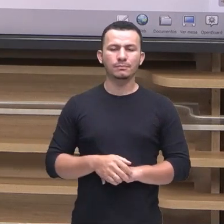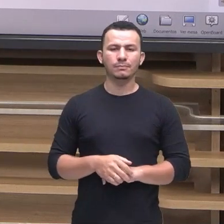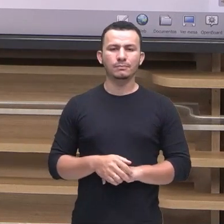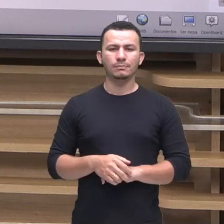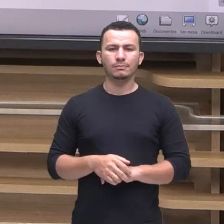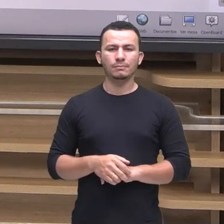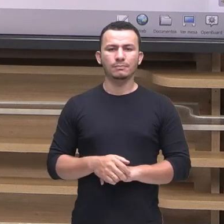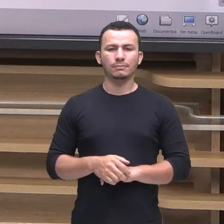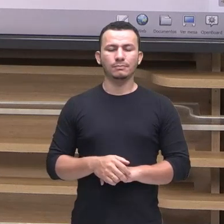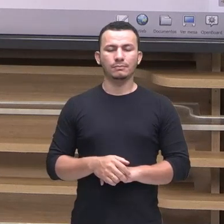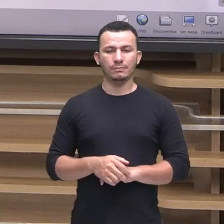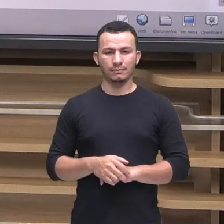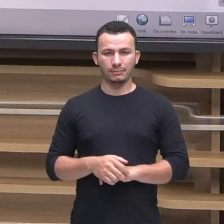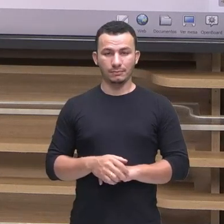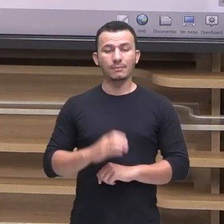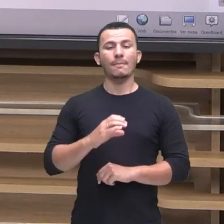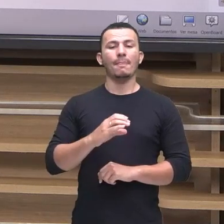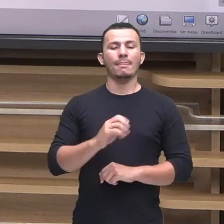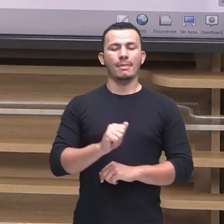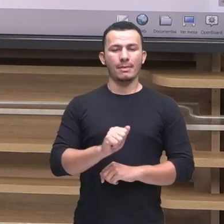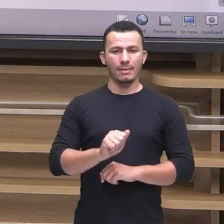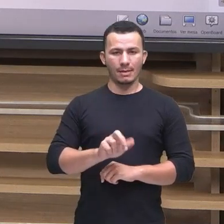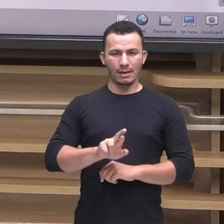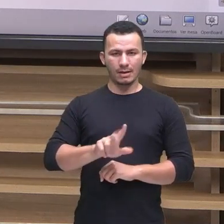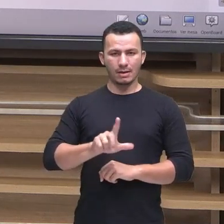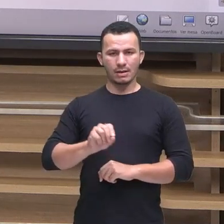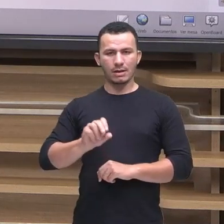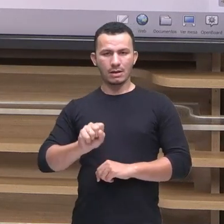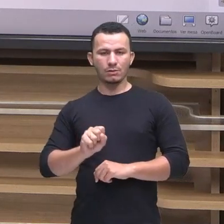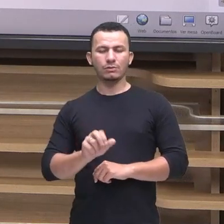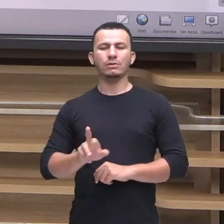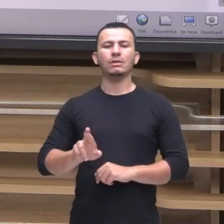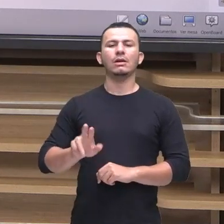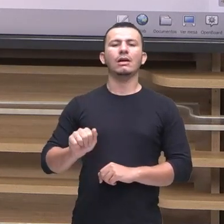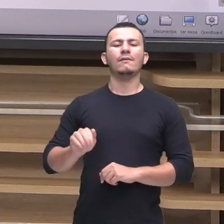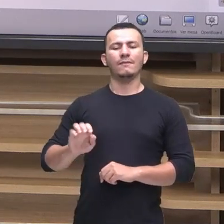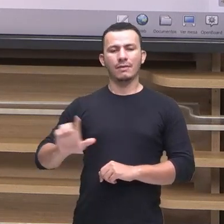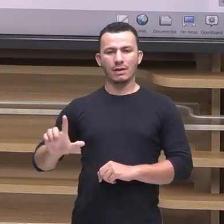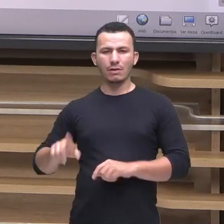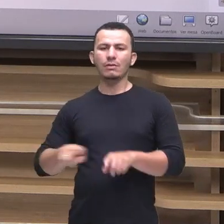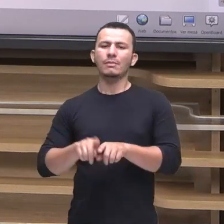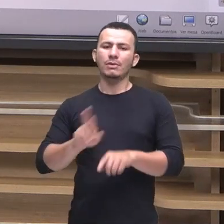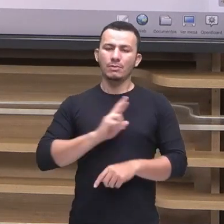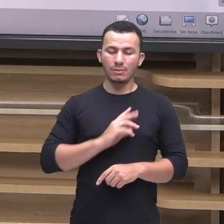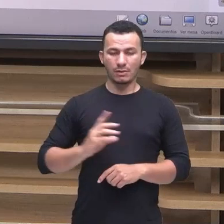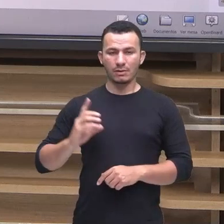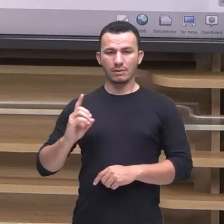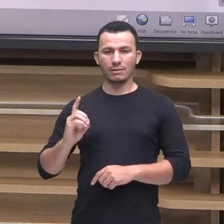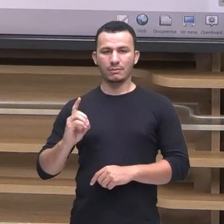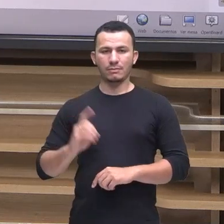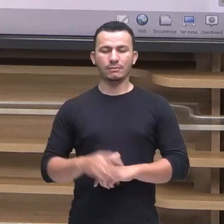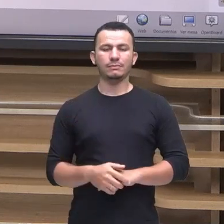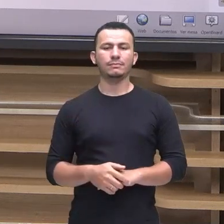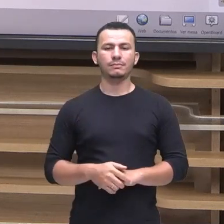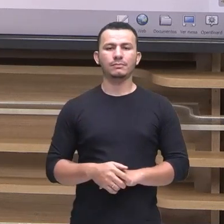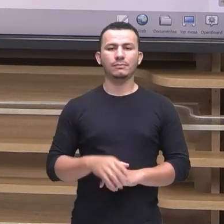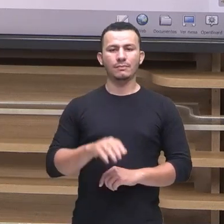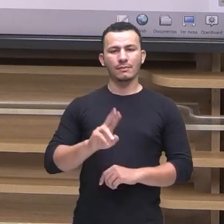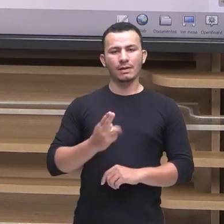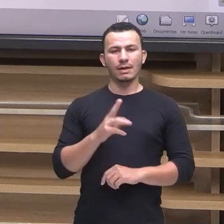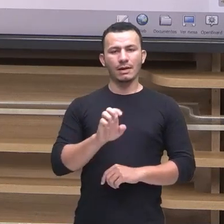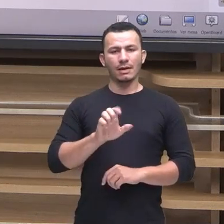tivemos aqui o Carlos Rafael, que escolheu a letra D. A